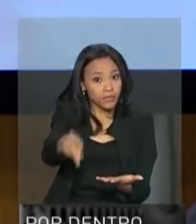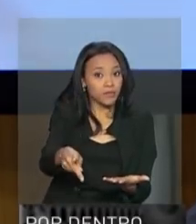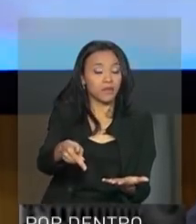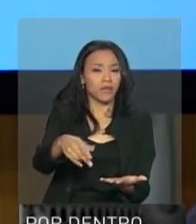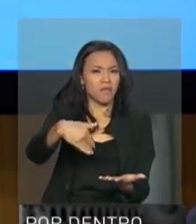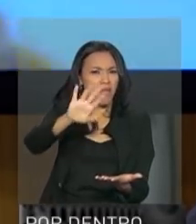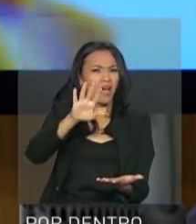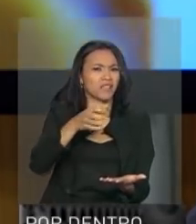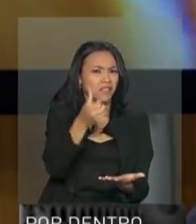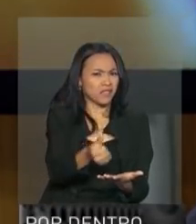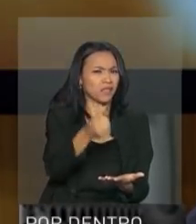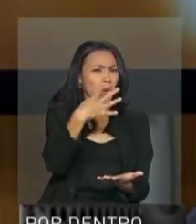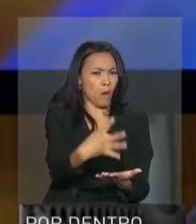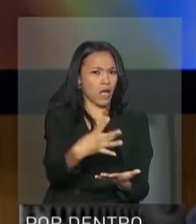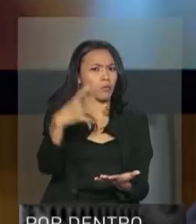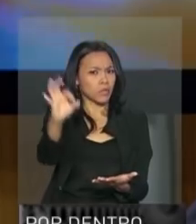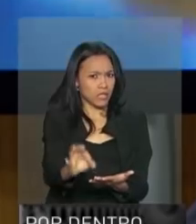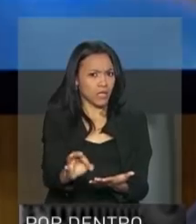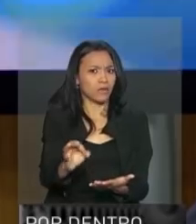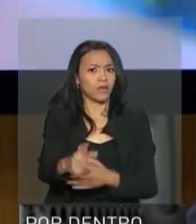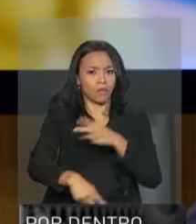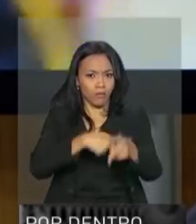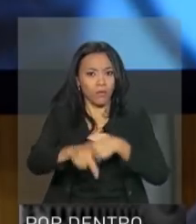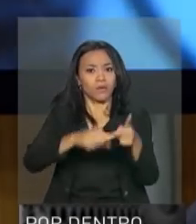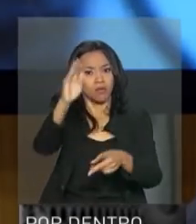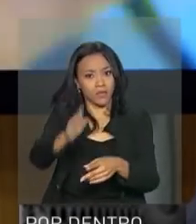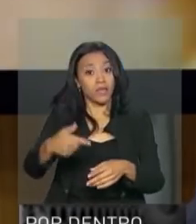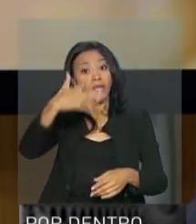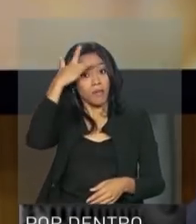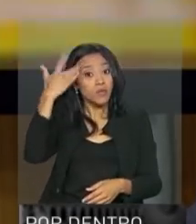de 64% da população brasileira, que são as pessoas mais